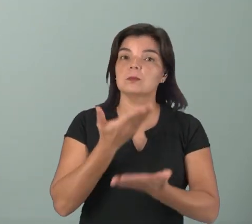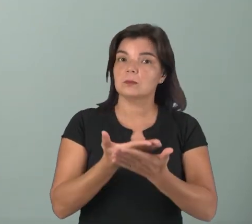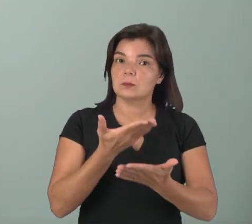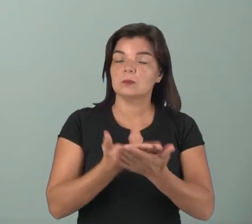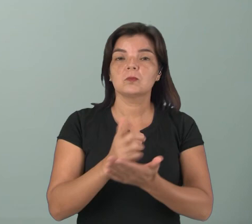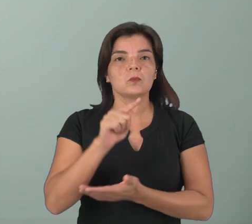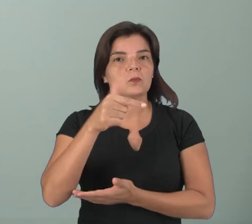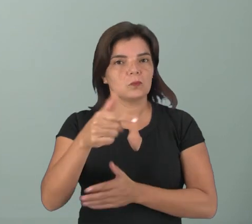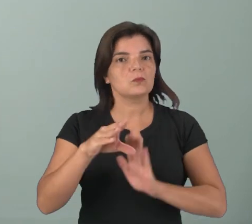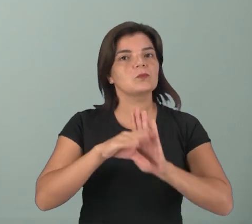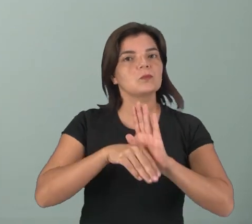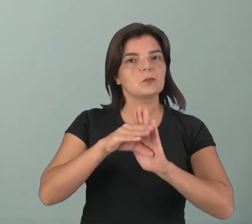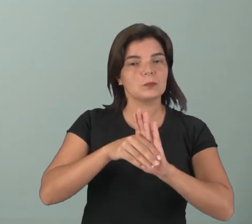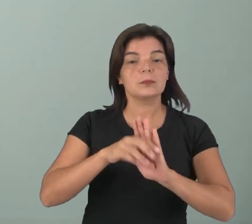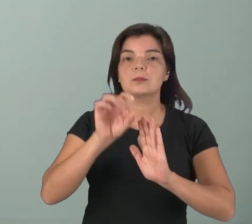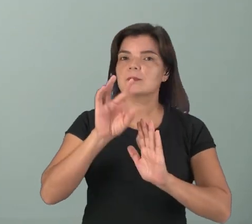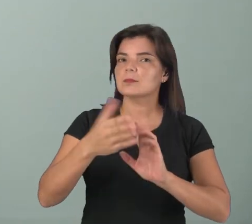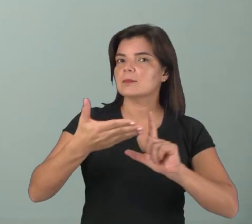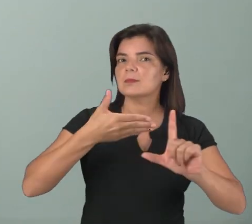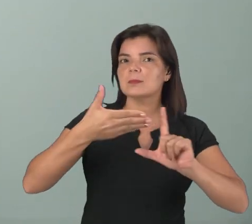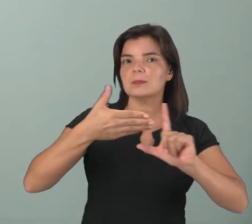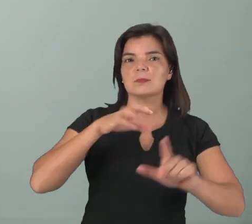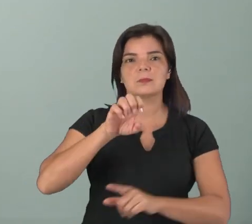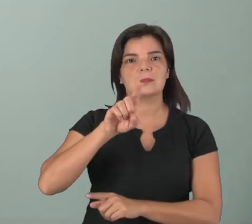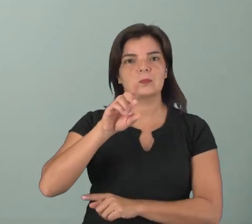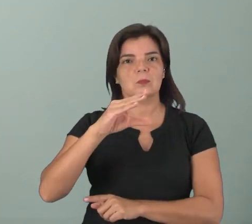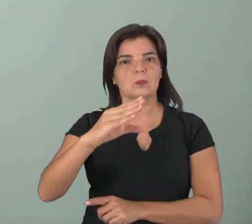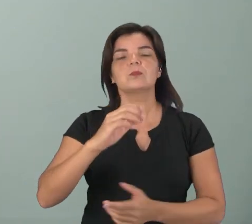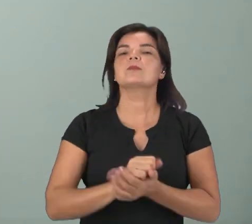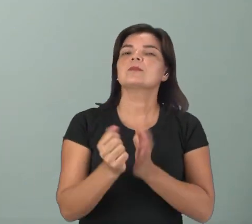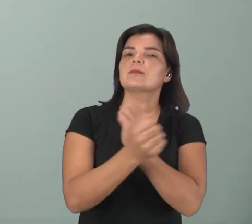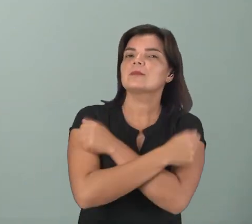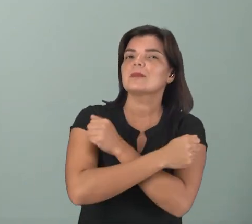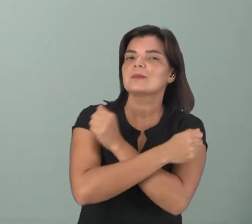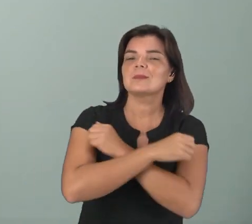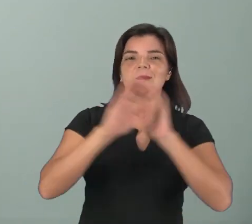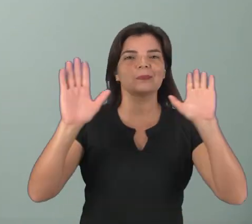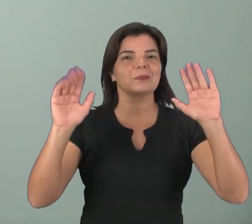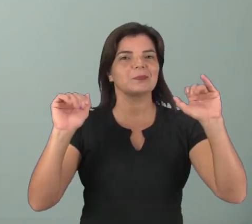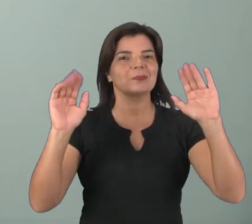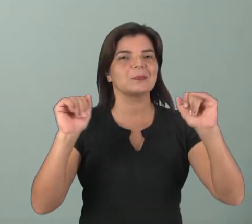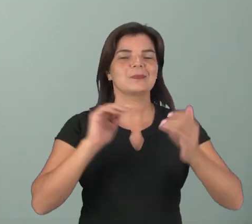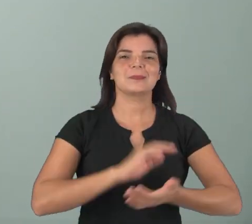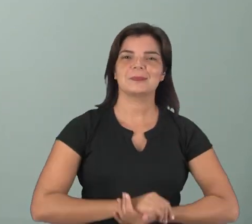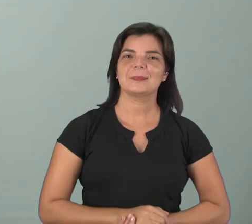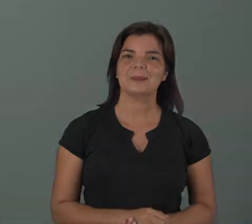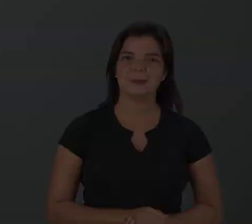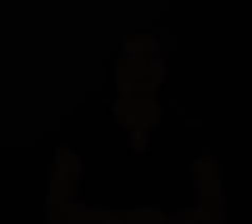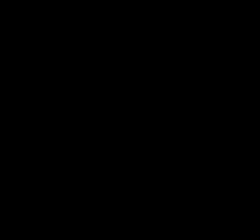qualquer outro componente curricular, basta acessar a plataforma Eduque. Um abraço e até a próxima!